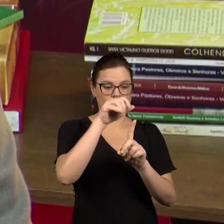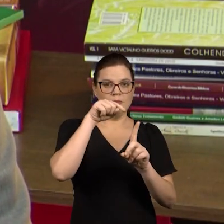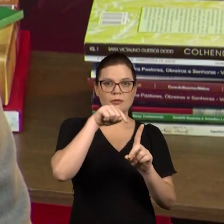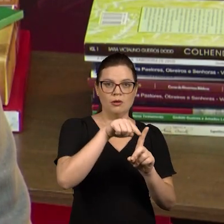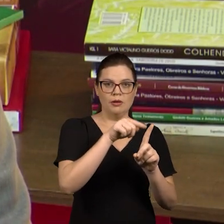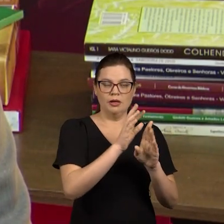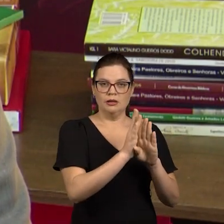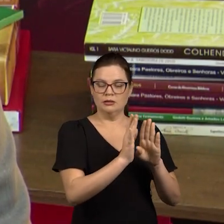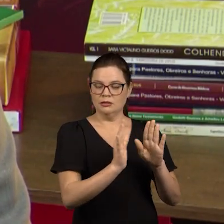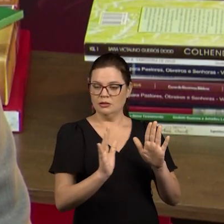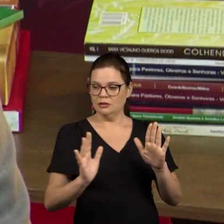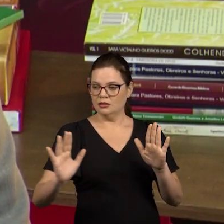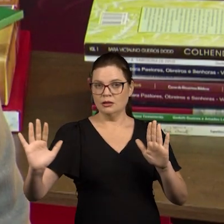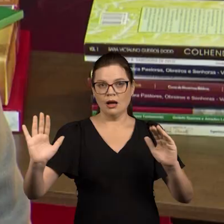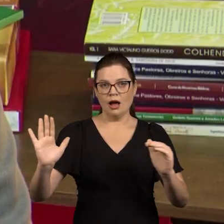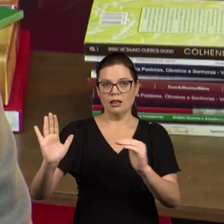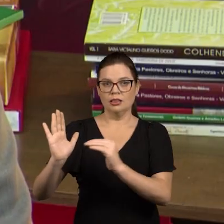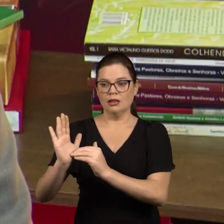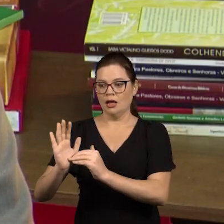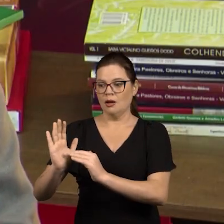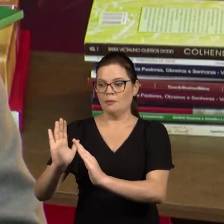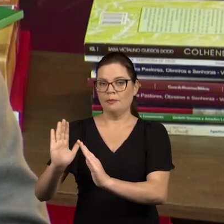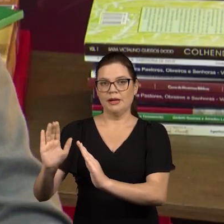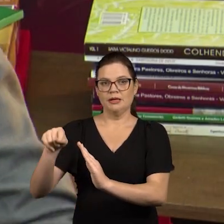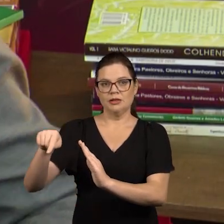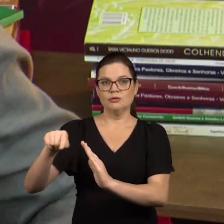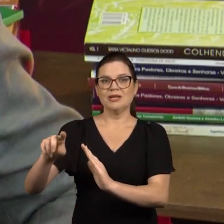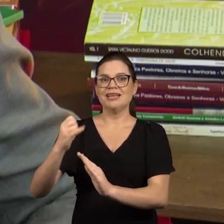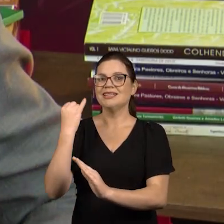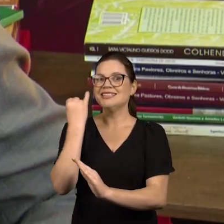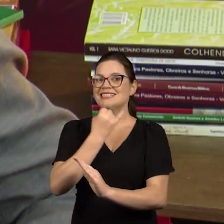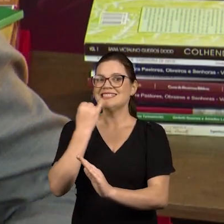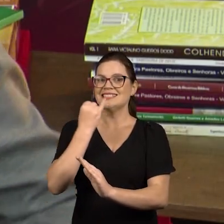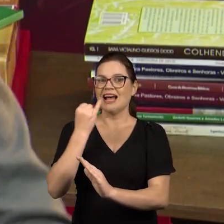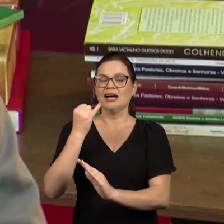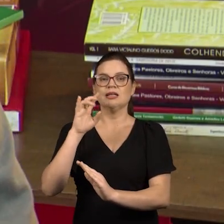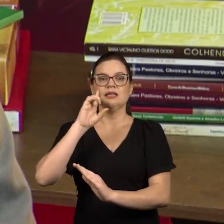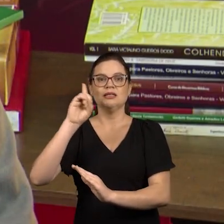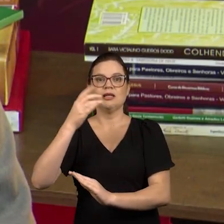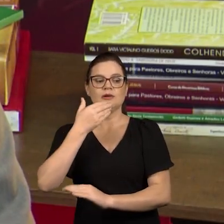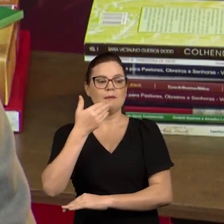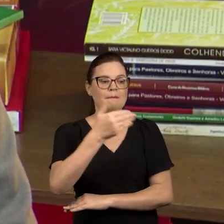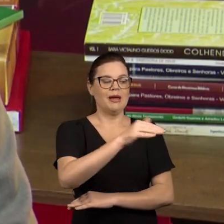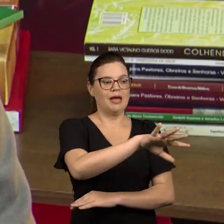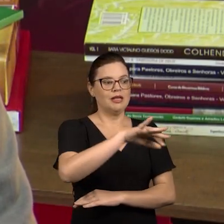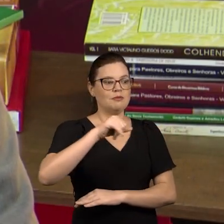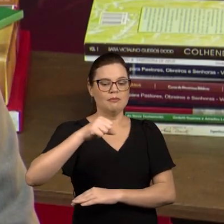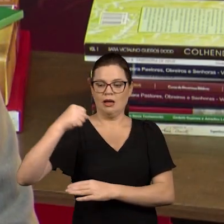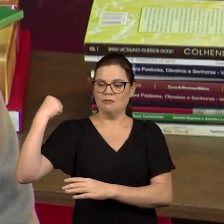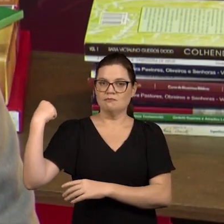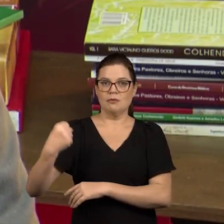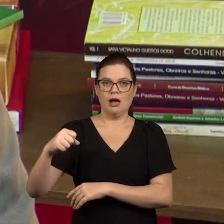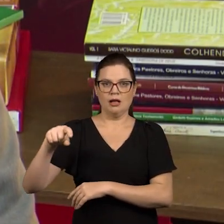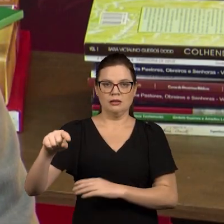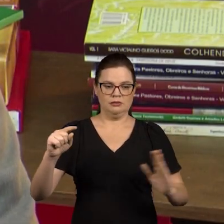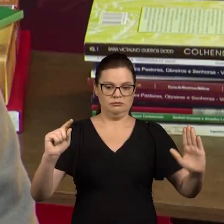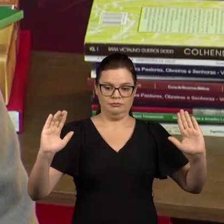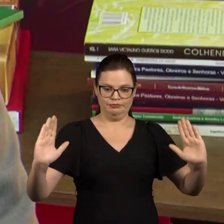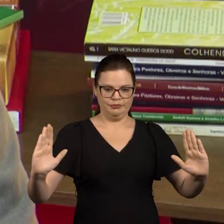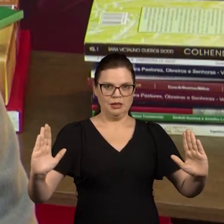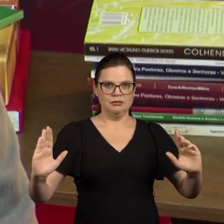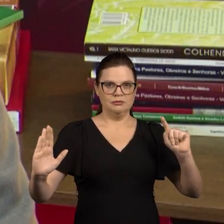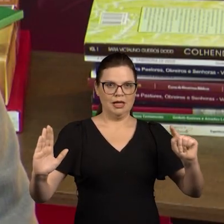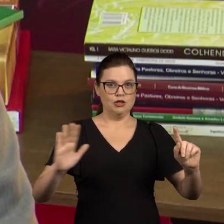o sacrifício do seu filho Isaque, o pedido para que Abraão sacrificasse o seu filho, nós vamos ver algo